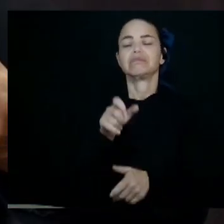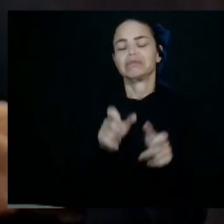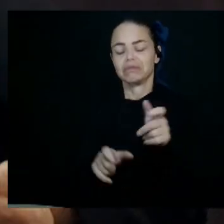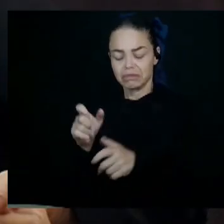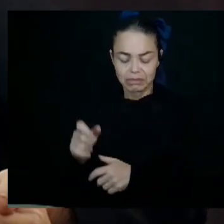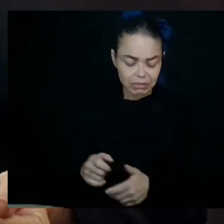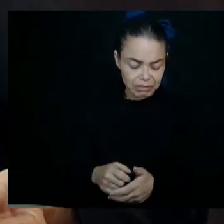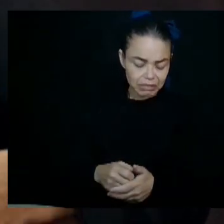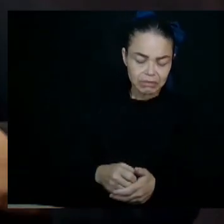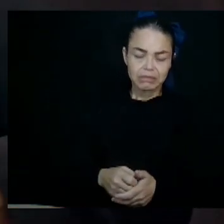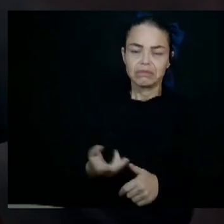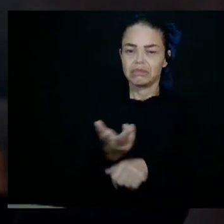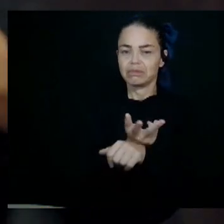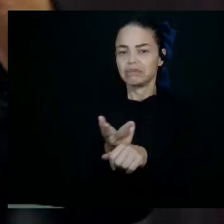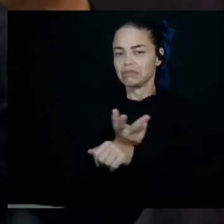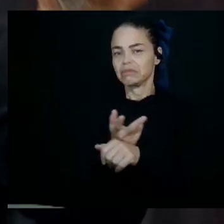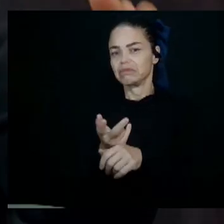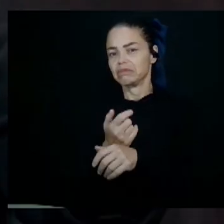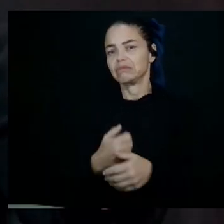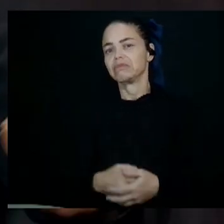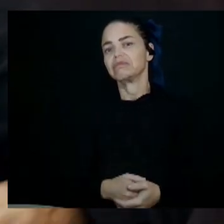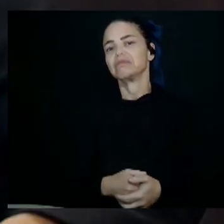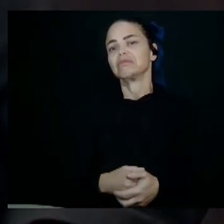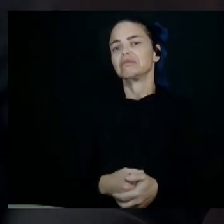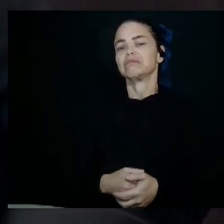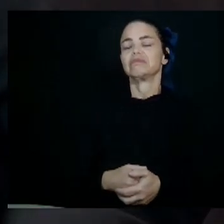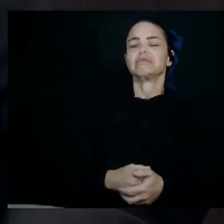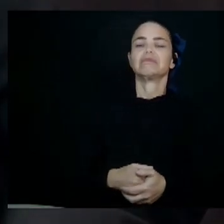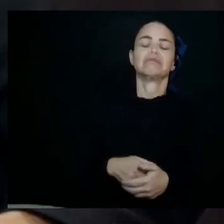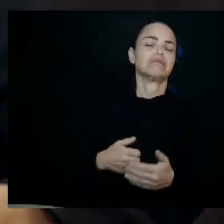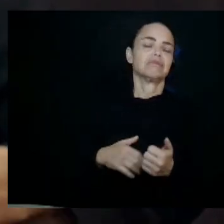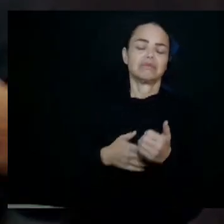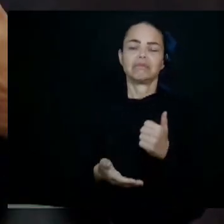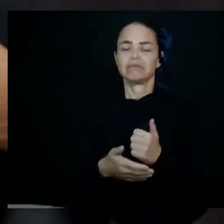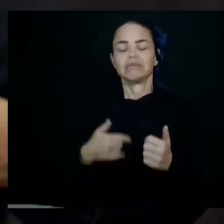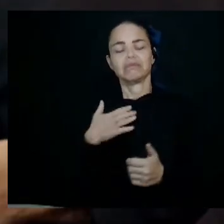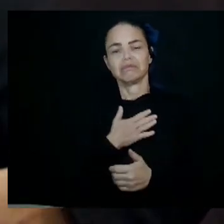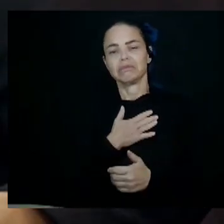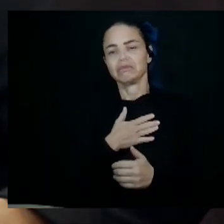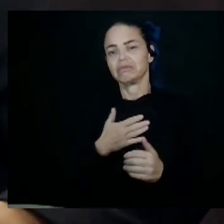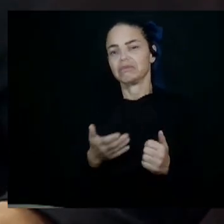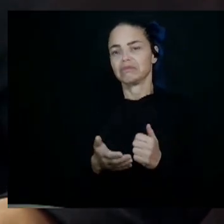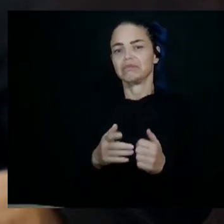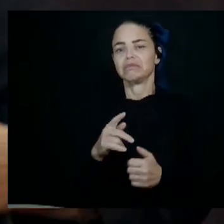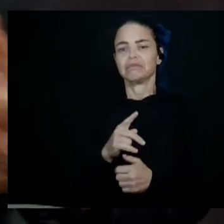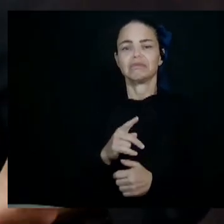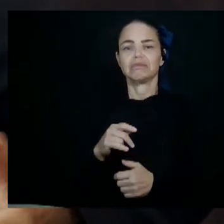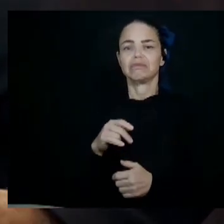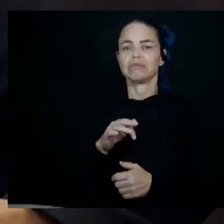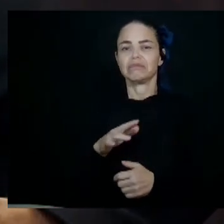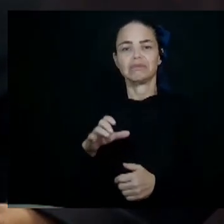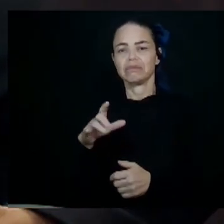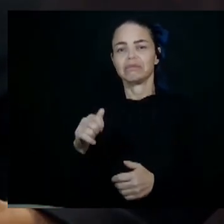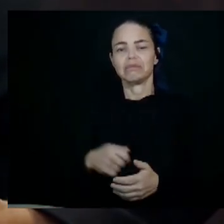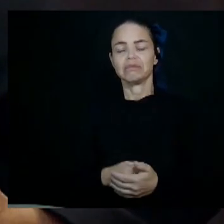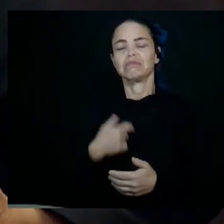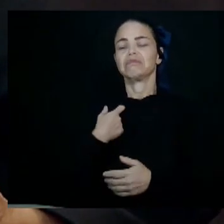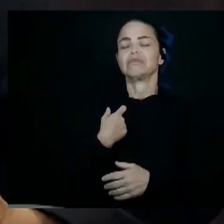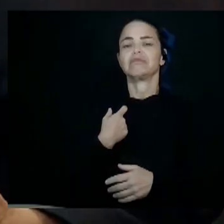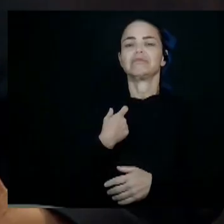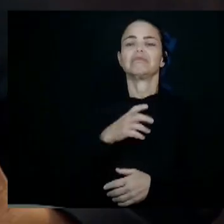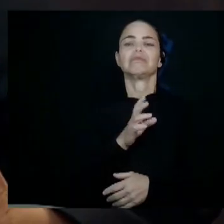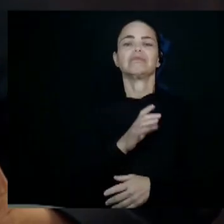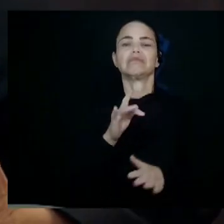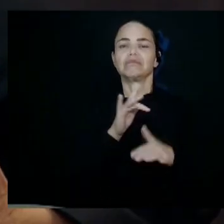de procurarem, né? Seja a Sociedade Vegetariana, seja a Priscila, seja a mim, né? Nas redes sociais, a gente